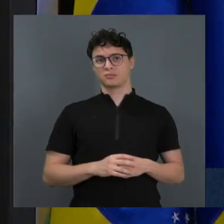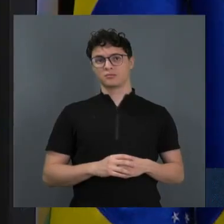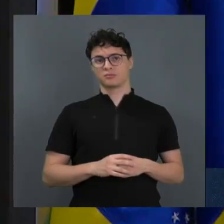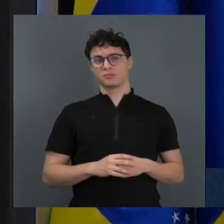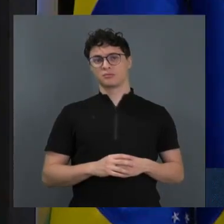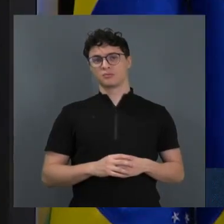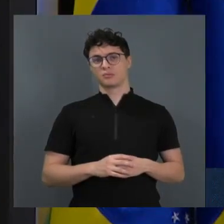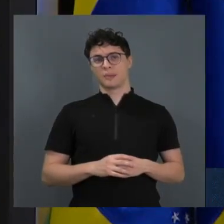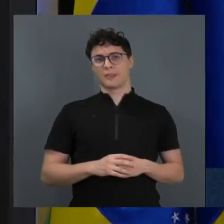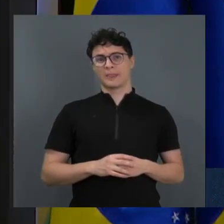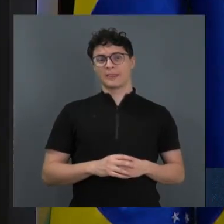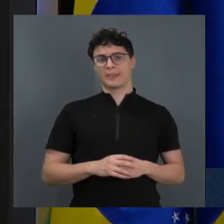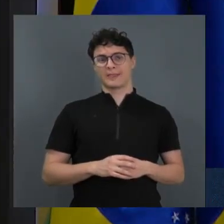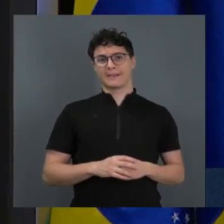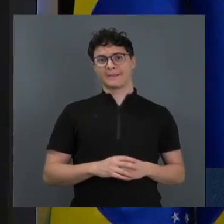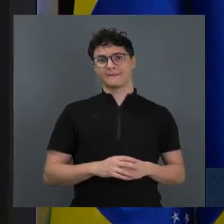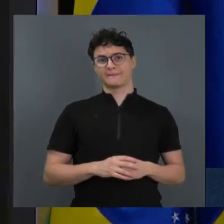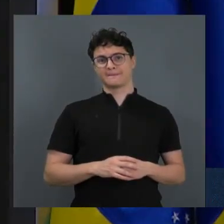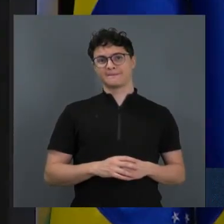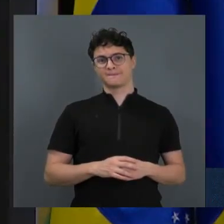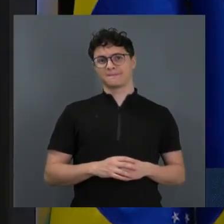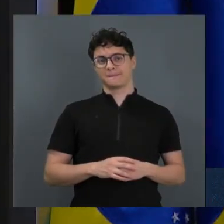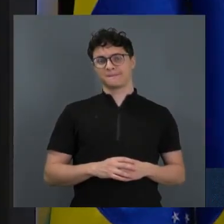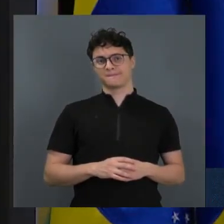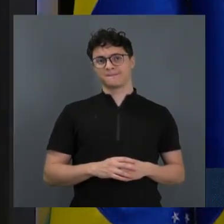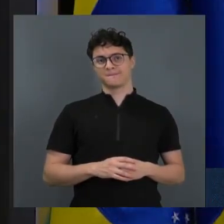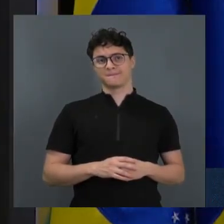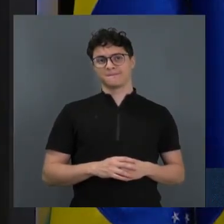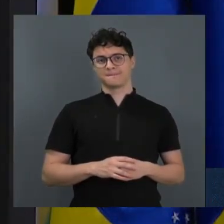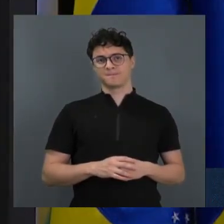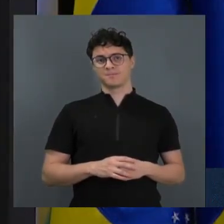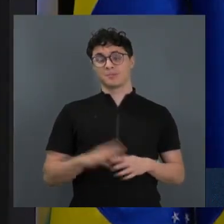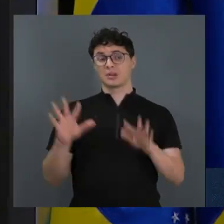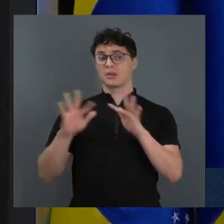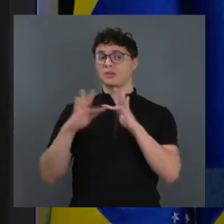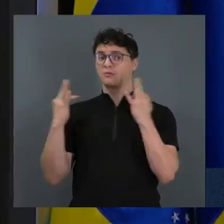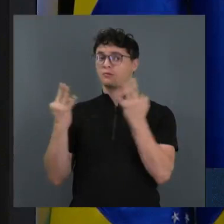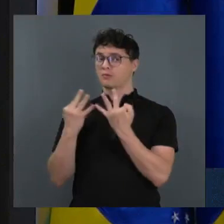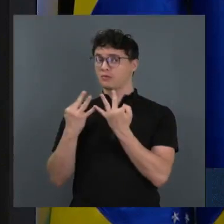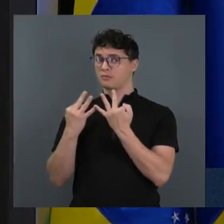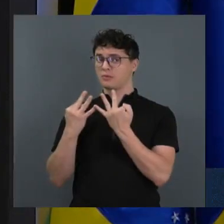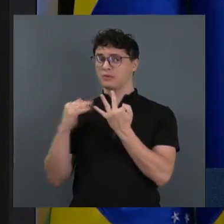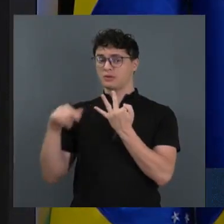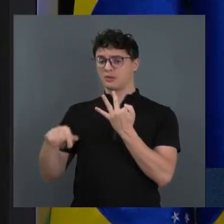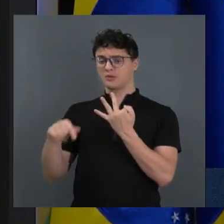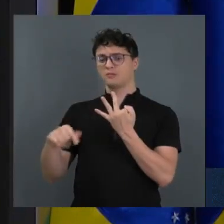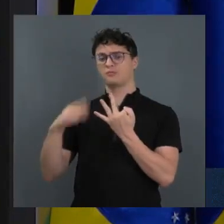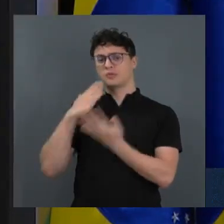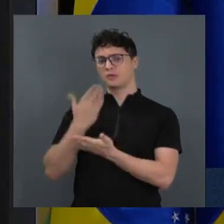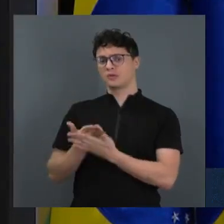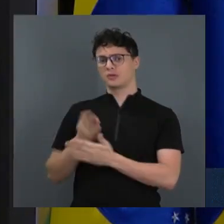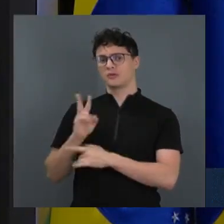deixa as famílias, defensores da vida,